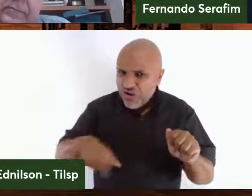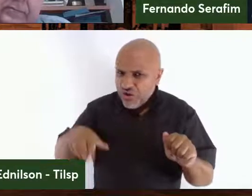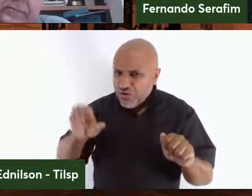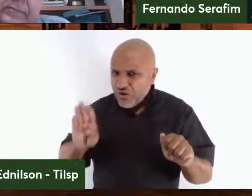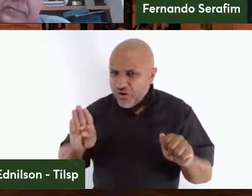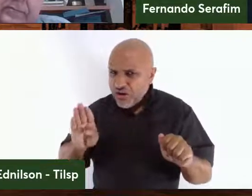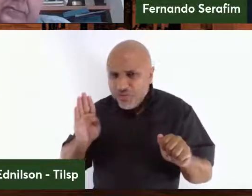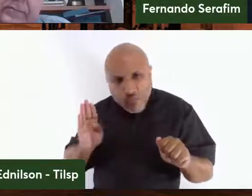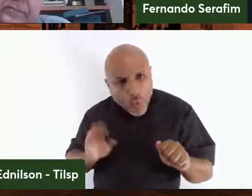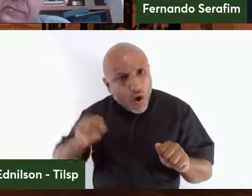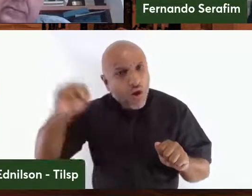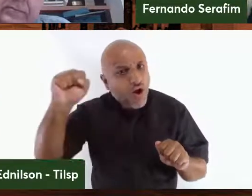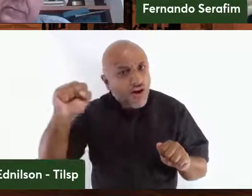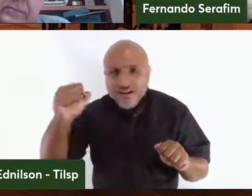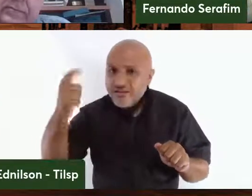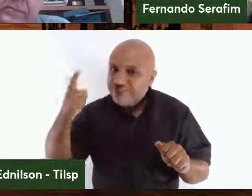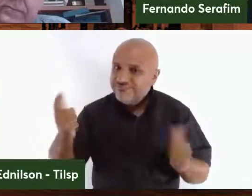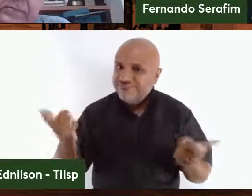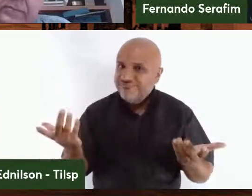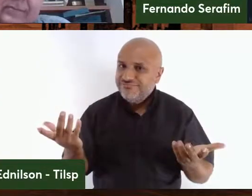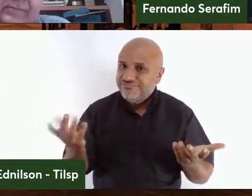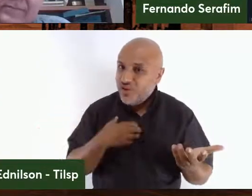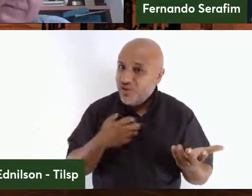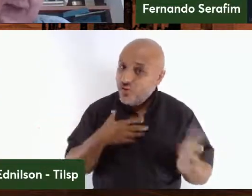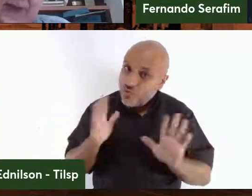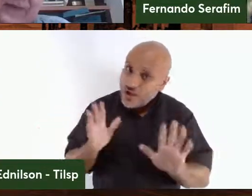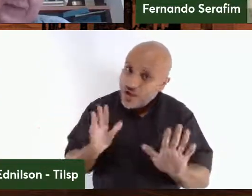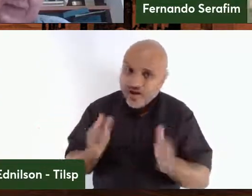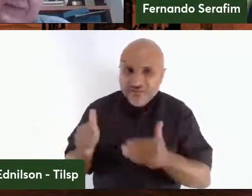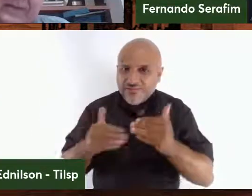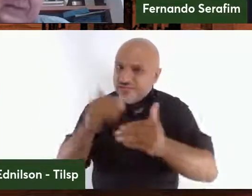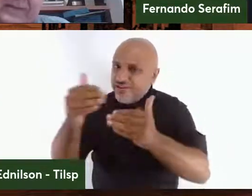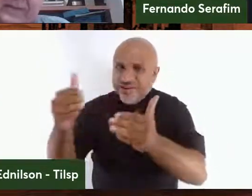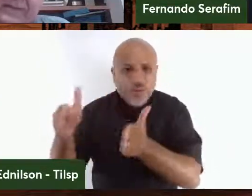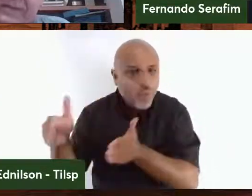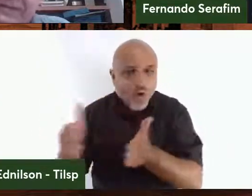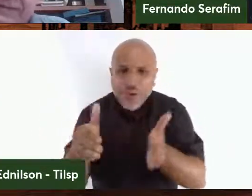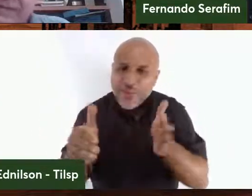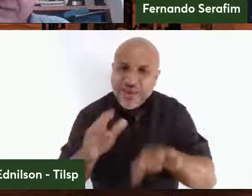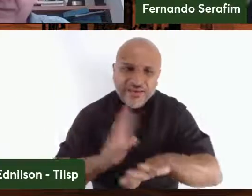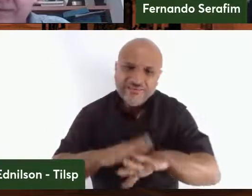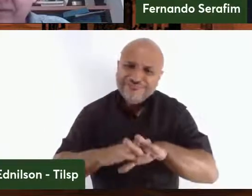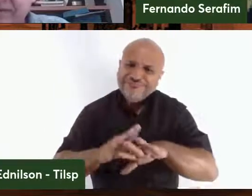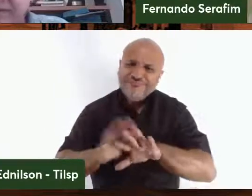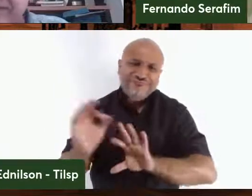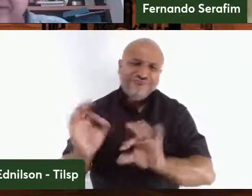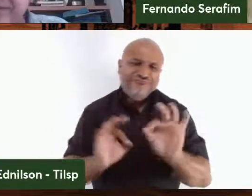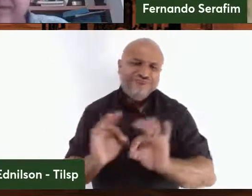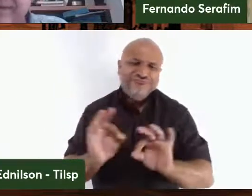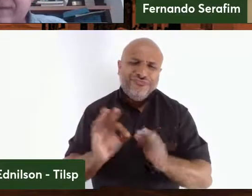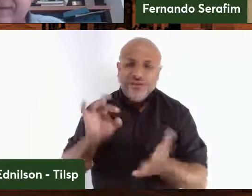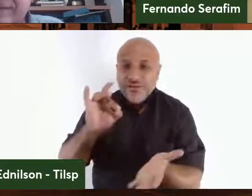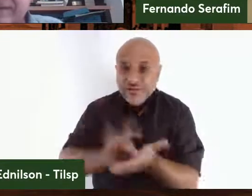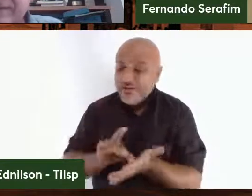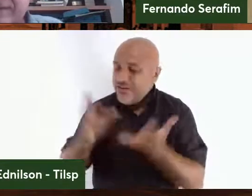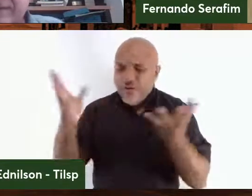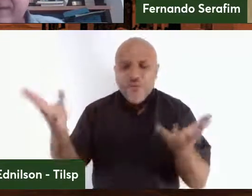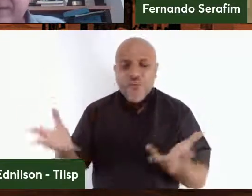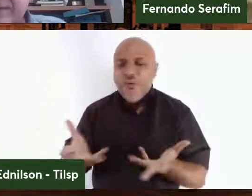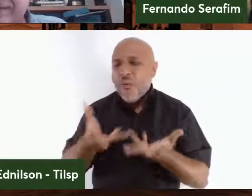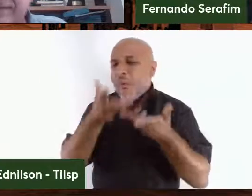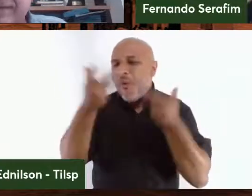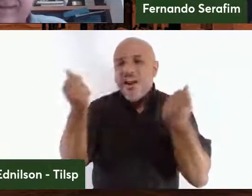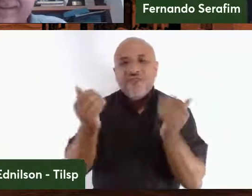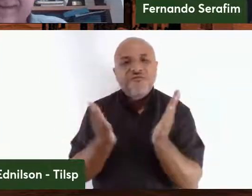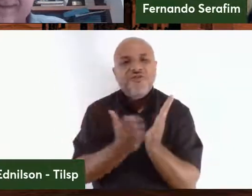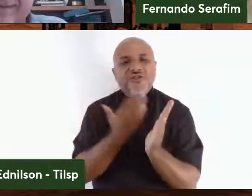um herói. Né? De fato, isso não é por aí que a obra vai, né? O que é justamente o tom maravilhoso do livro,